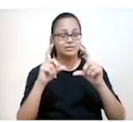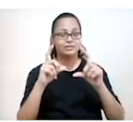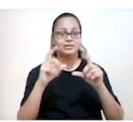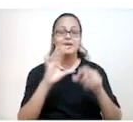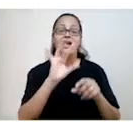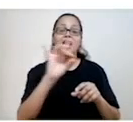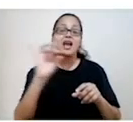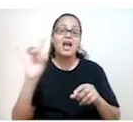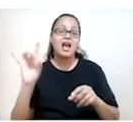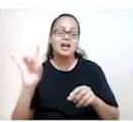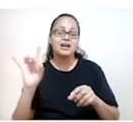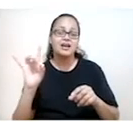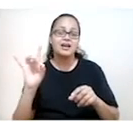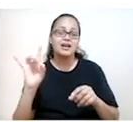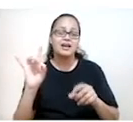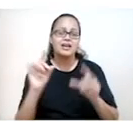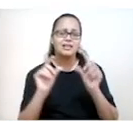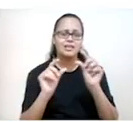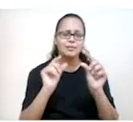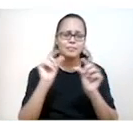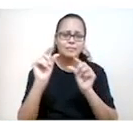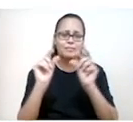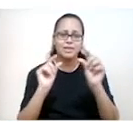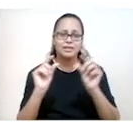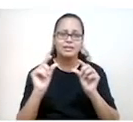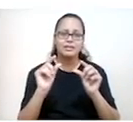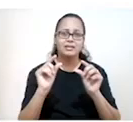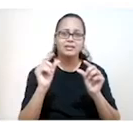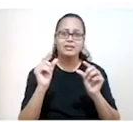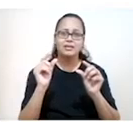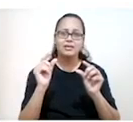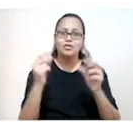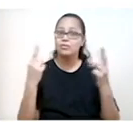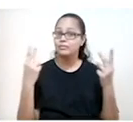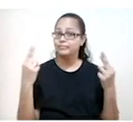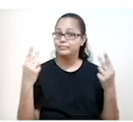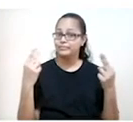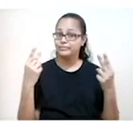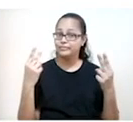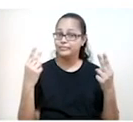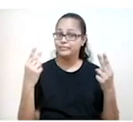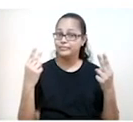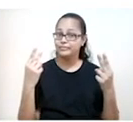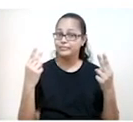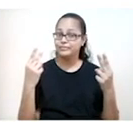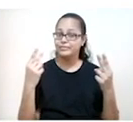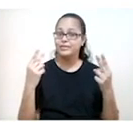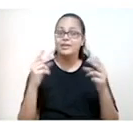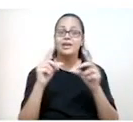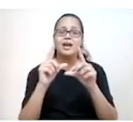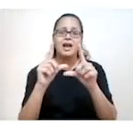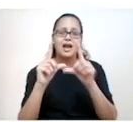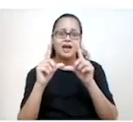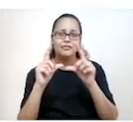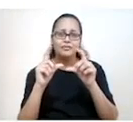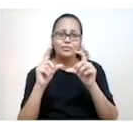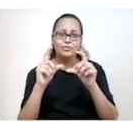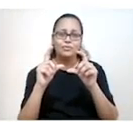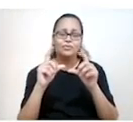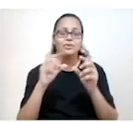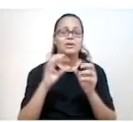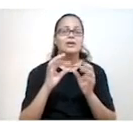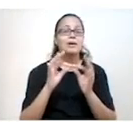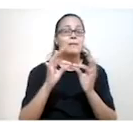pedacinho desse é semelhante à figura maior. A figura maior é formada por vários